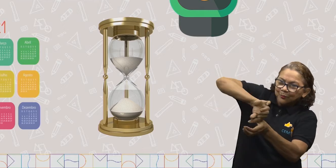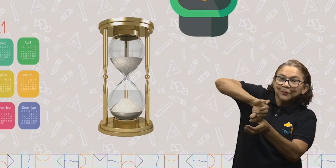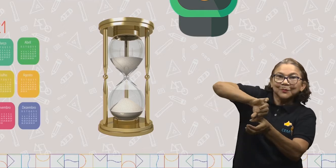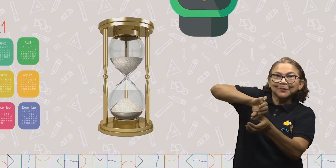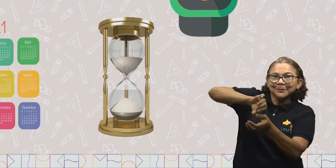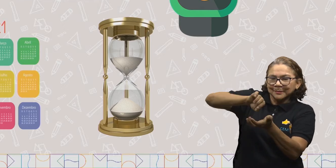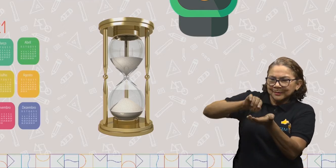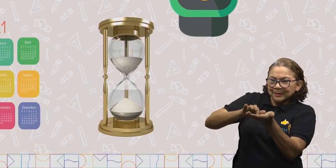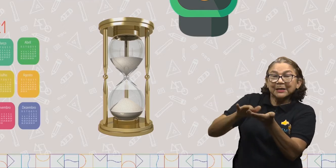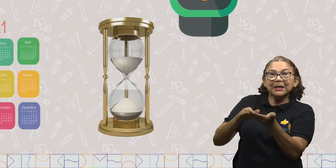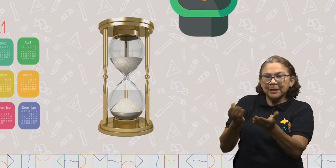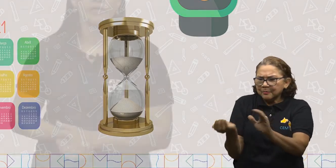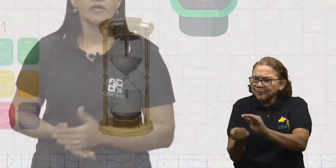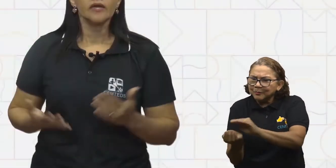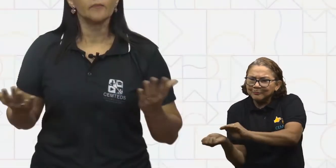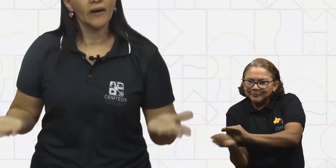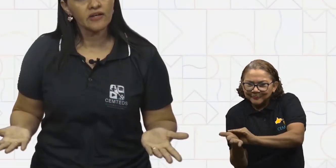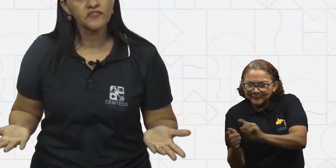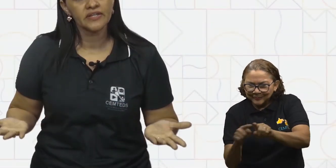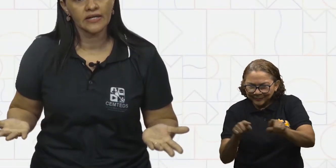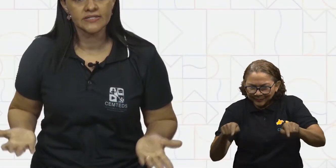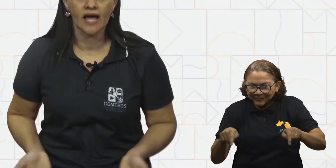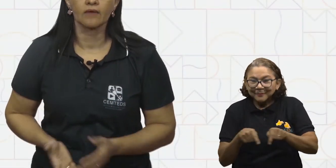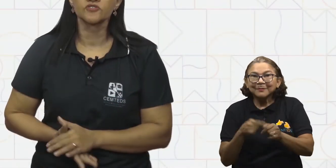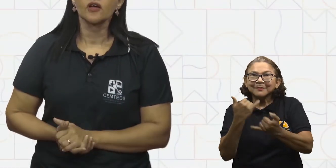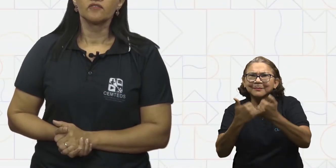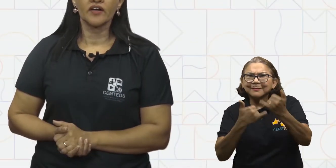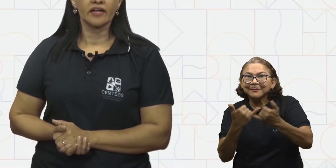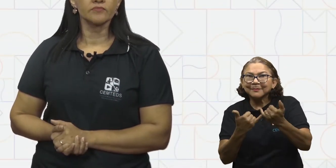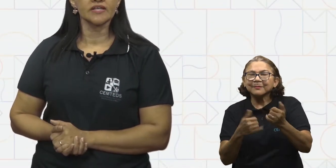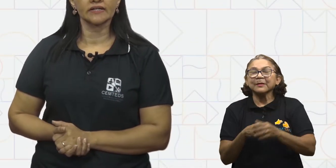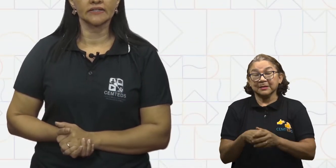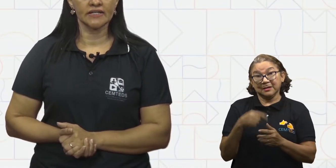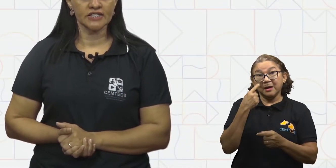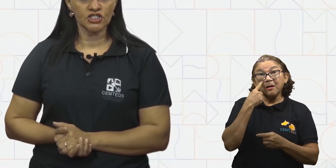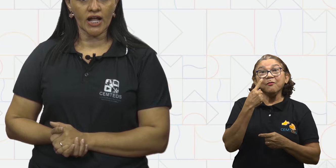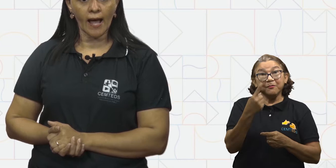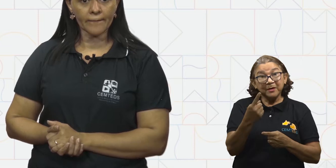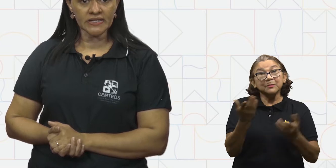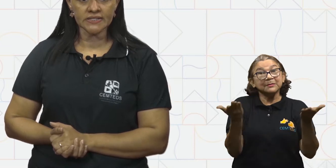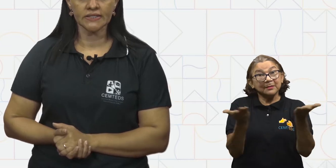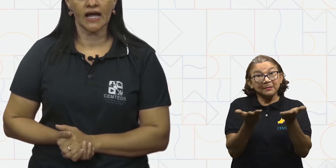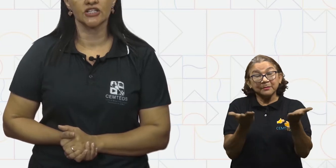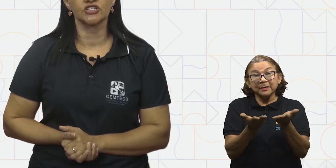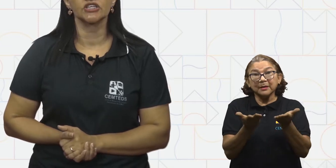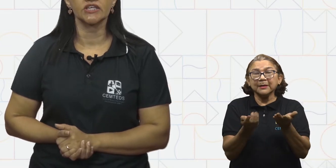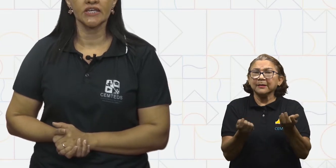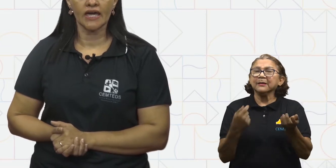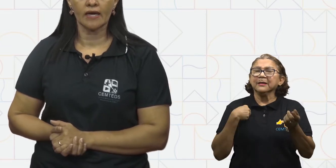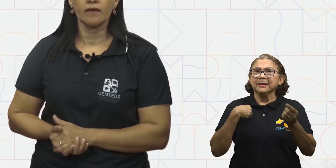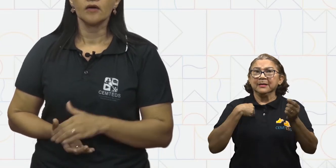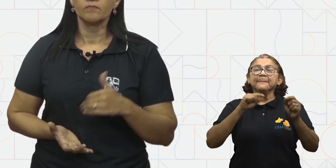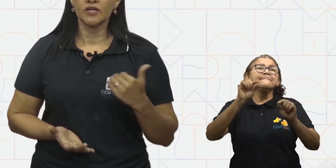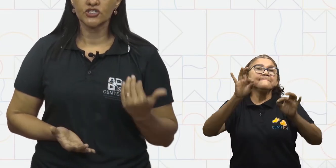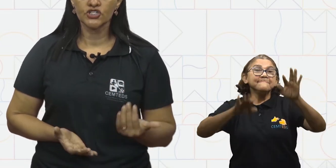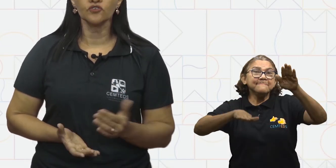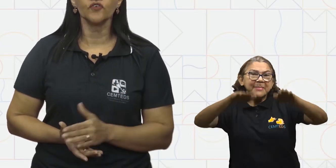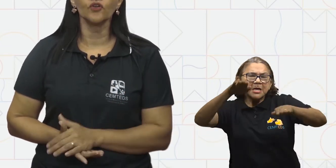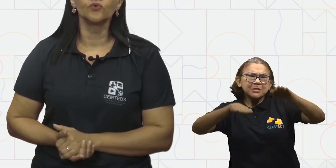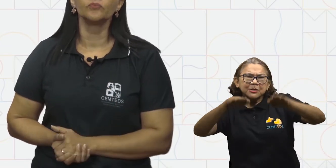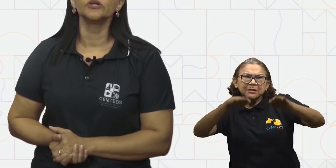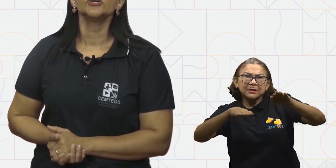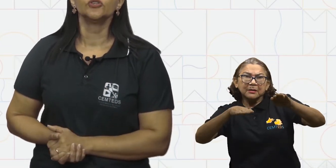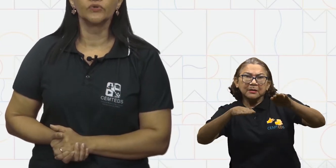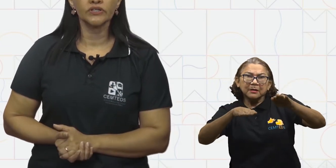utilizada em jogos de tabuleiro. E para finalizarmos, veremos a grandeza de capacidade, que é medir